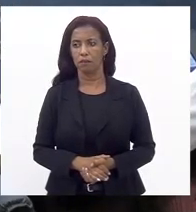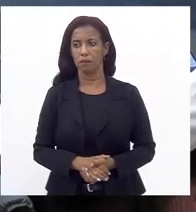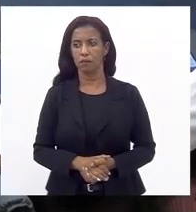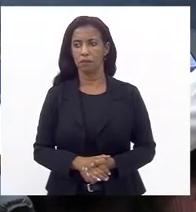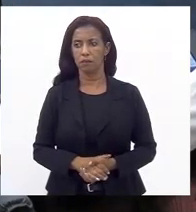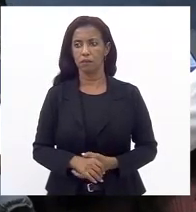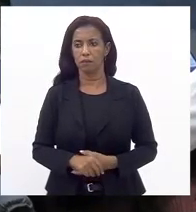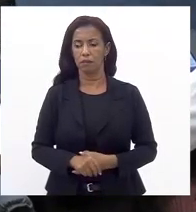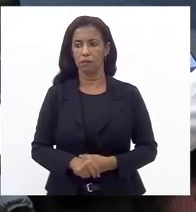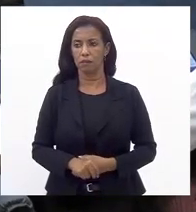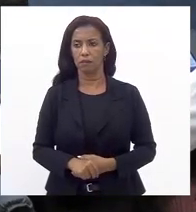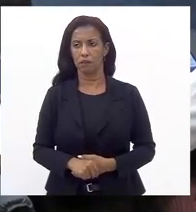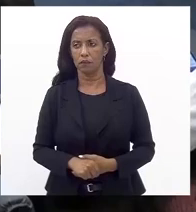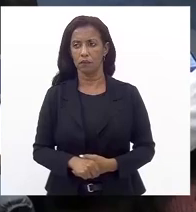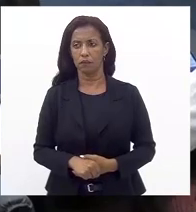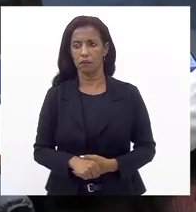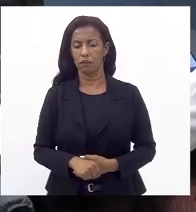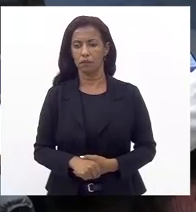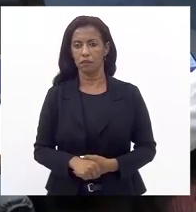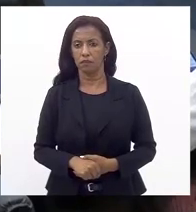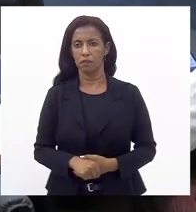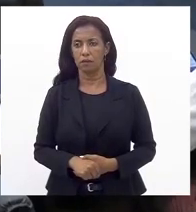E aí